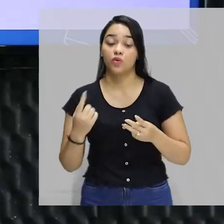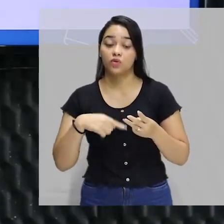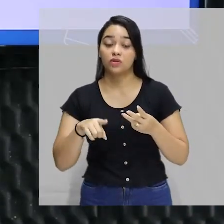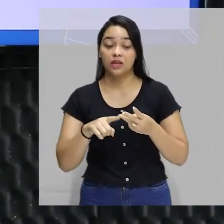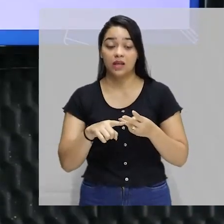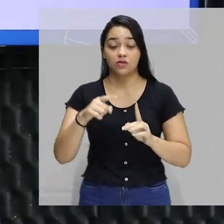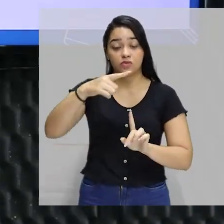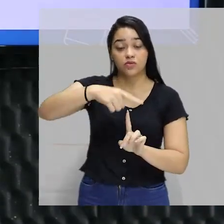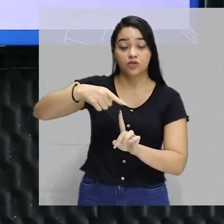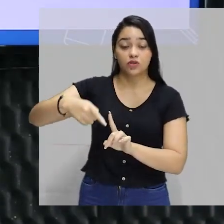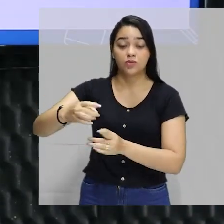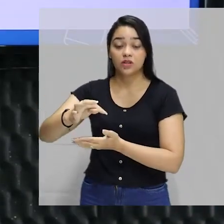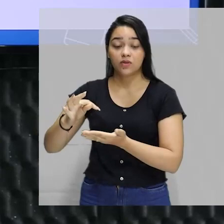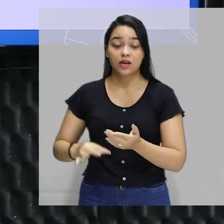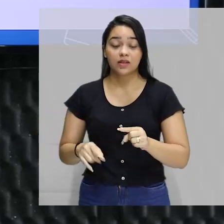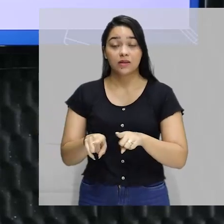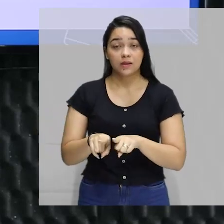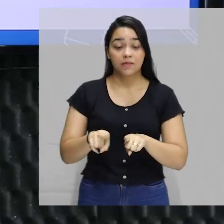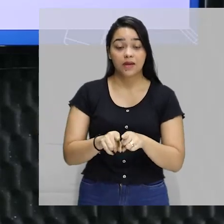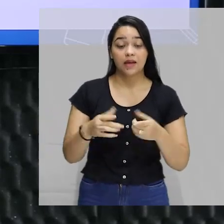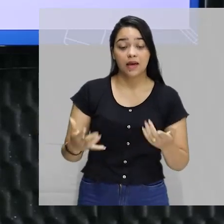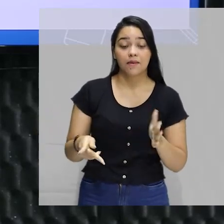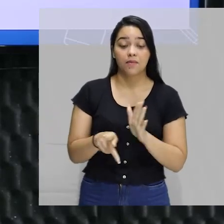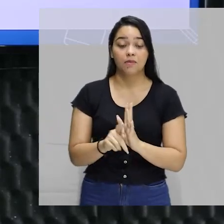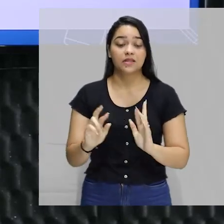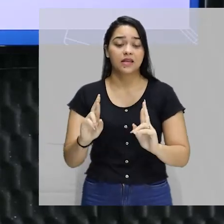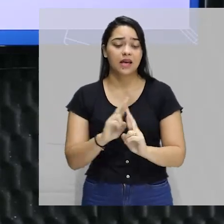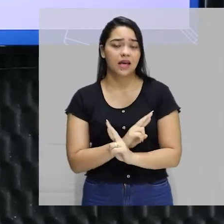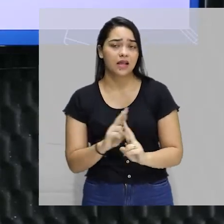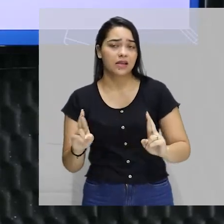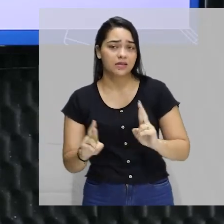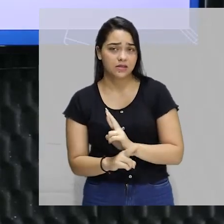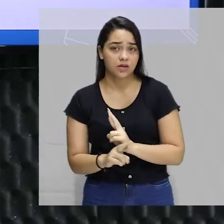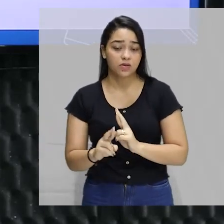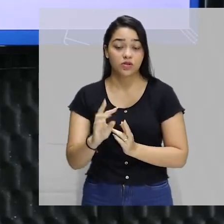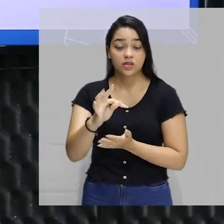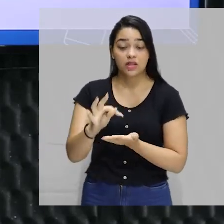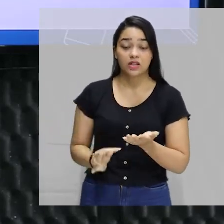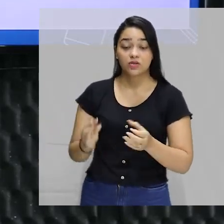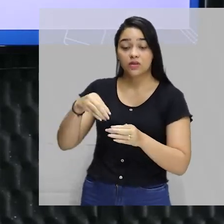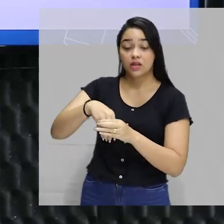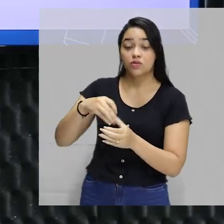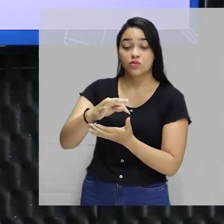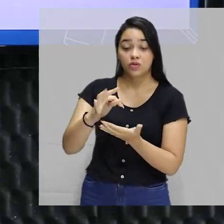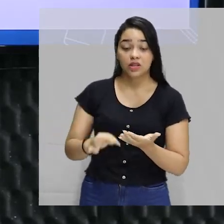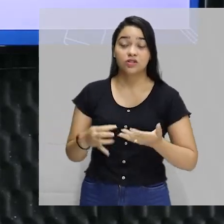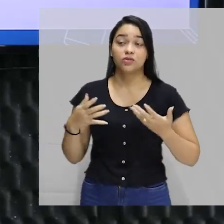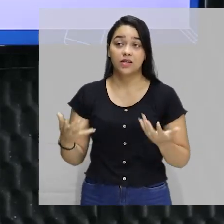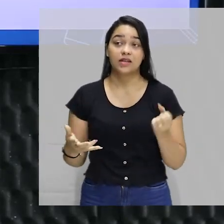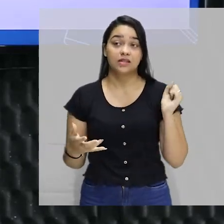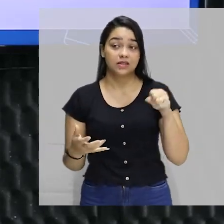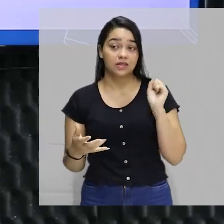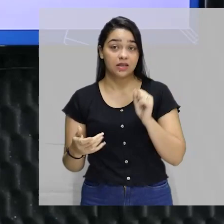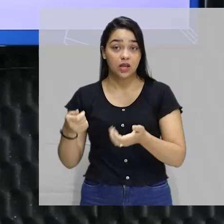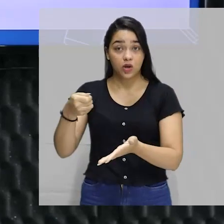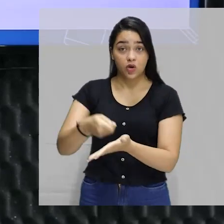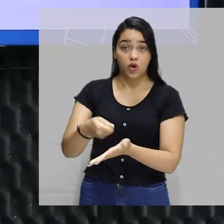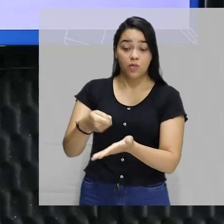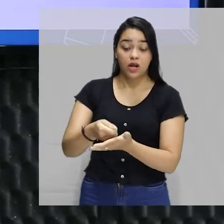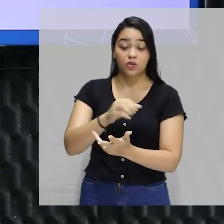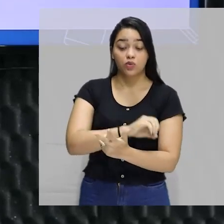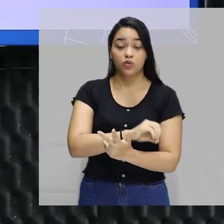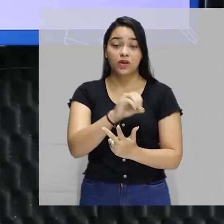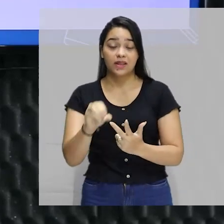da textualidade e, por fim, essa relação de intertextualidade, algo que tem sido muito cobrado no